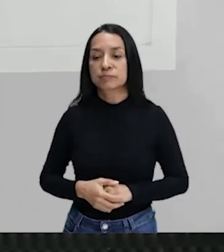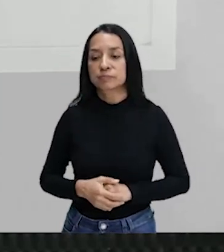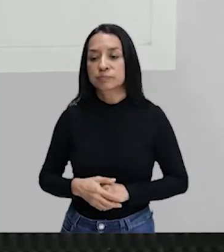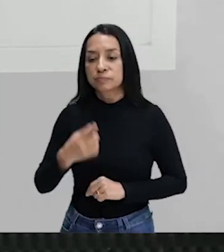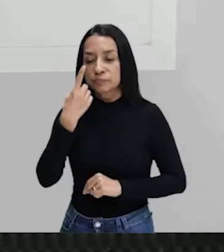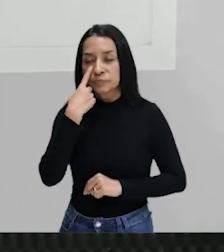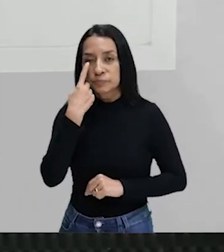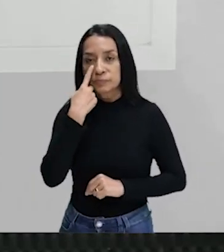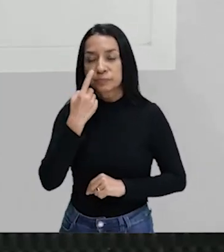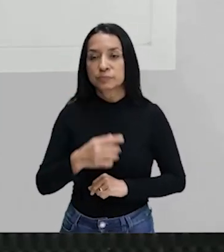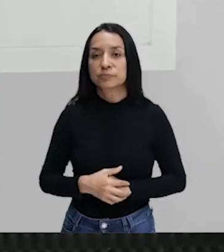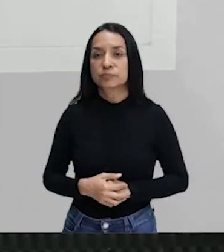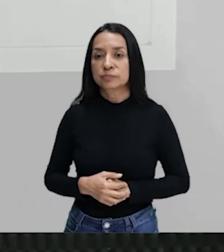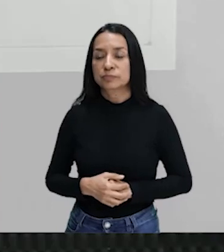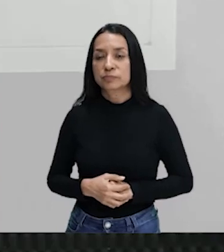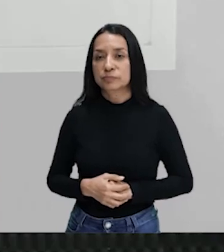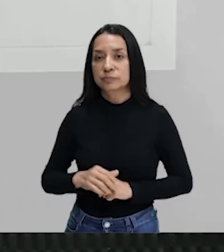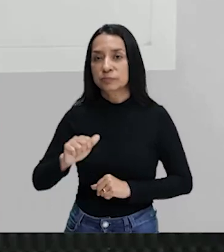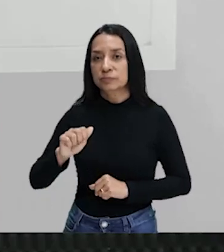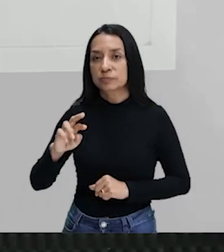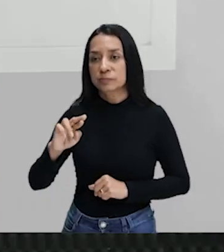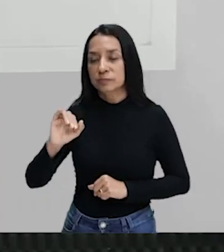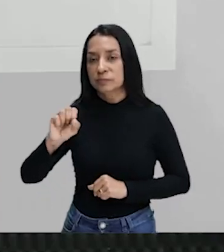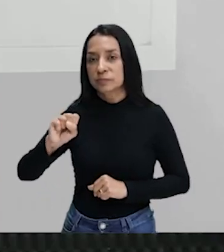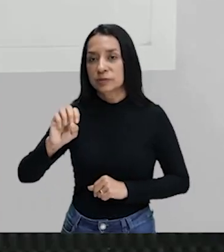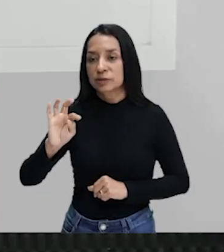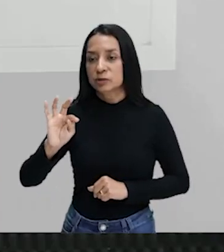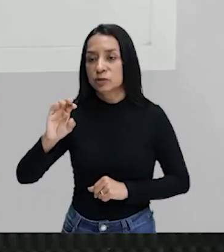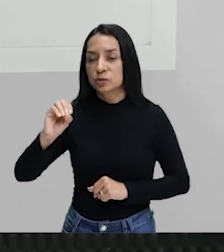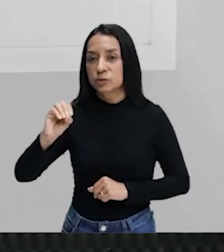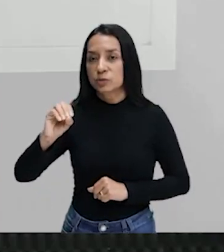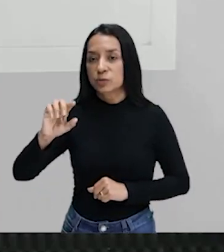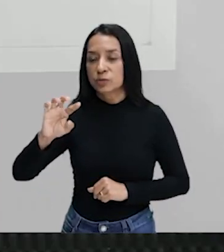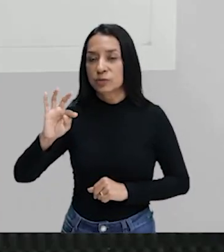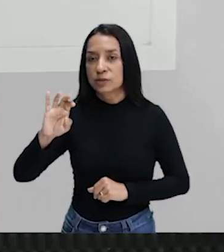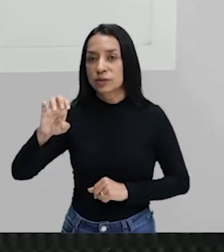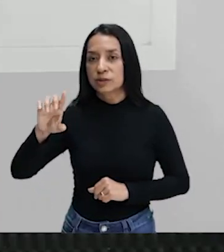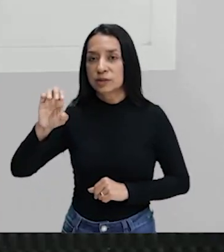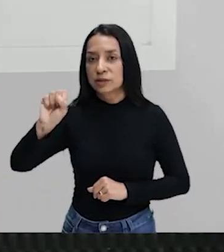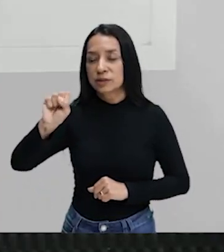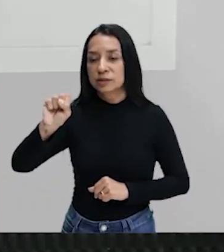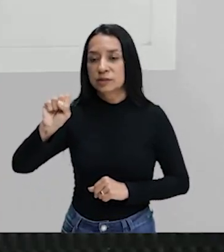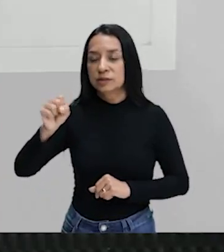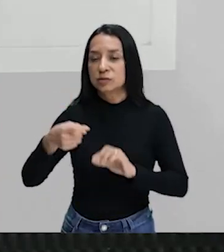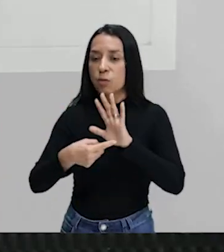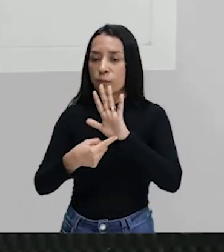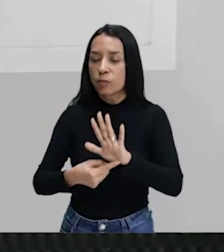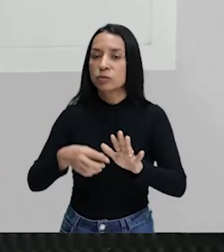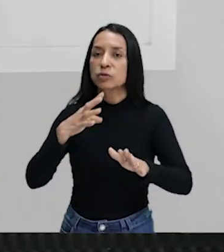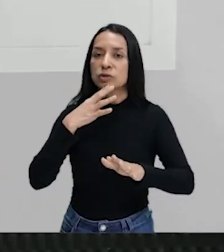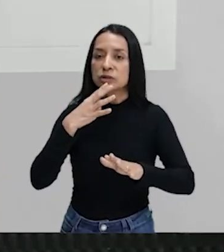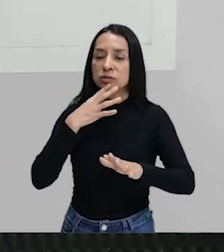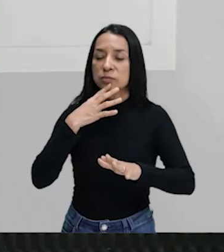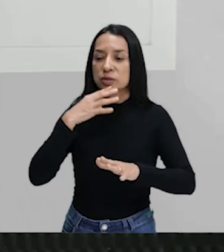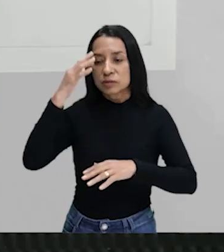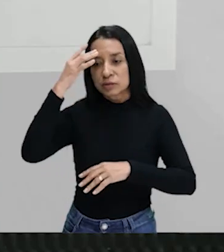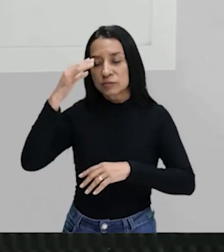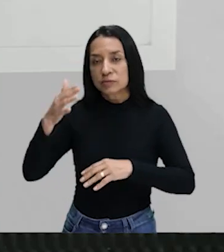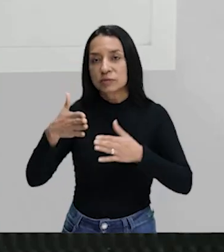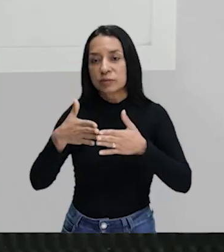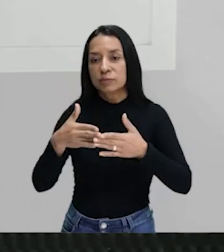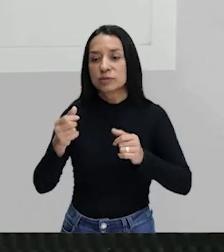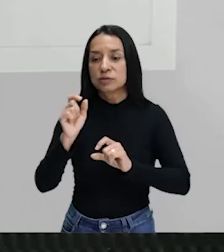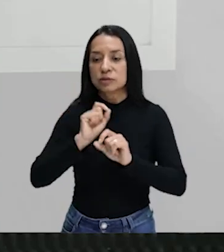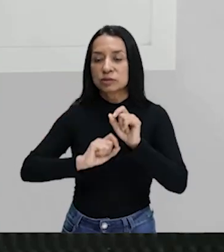só, Aristóteles vem brindar-nos hoje com os seus conhecimentos, com as suas reflexões e pedir que